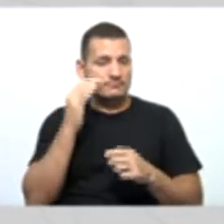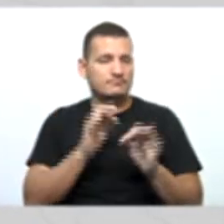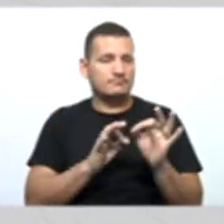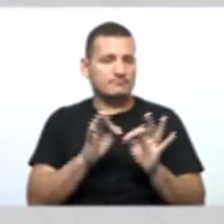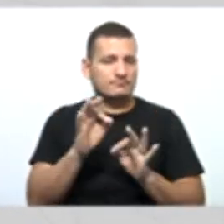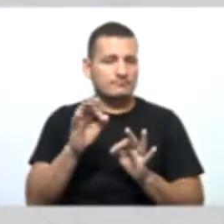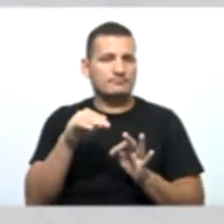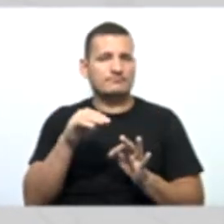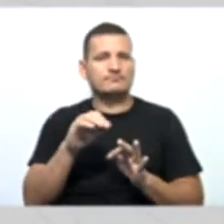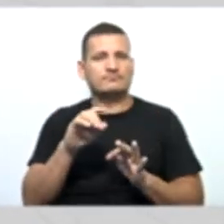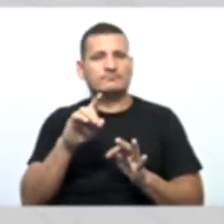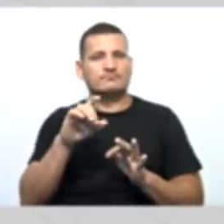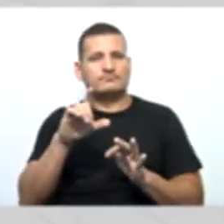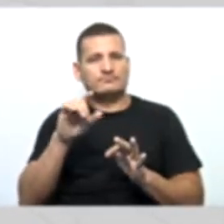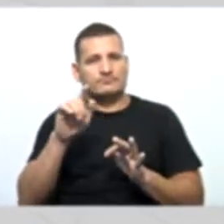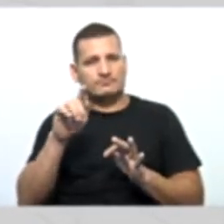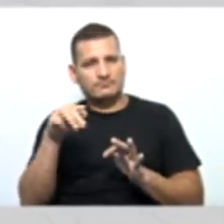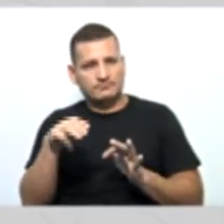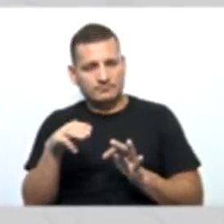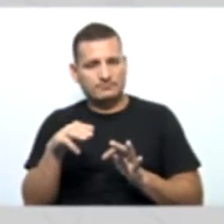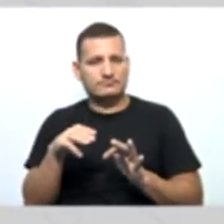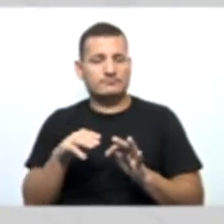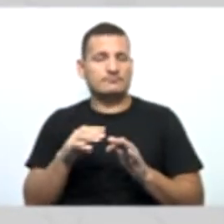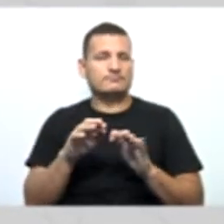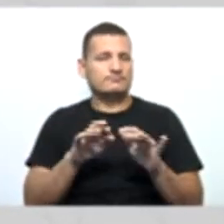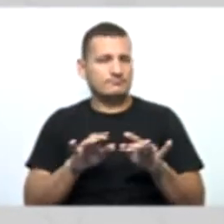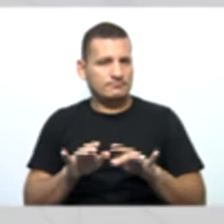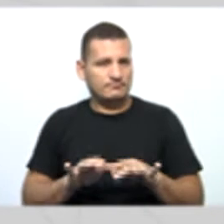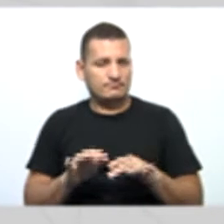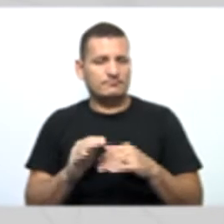dados, desenvolver processos de sistema,